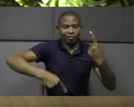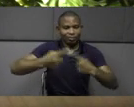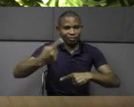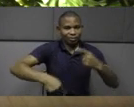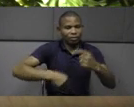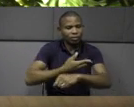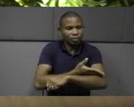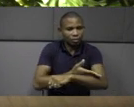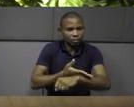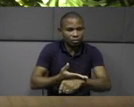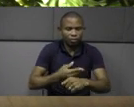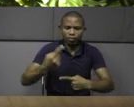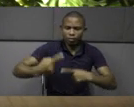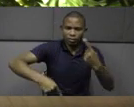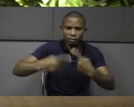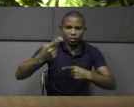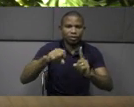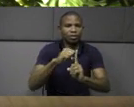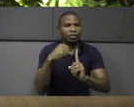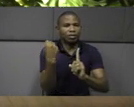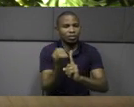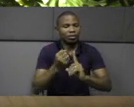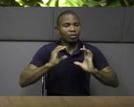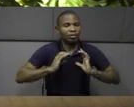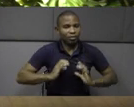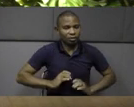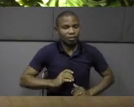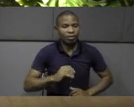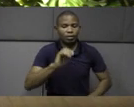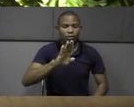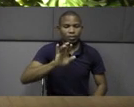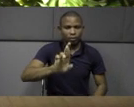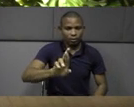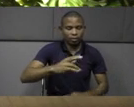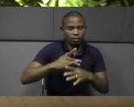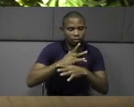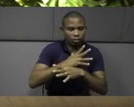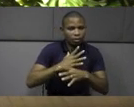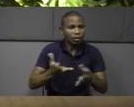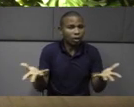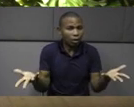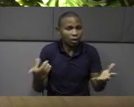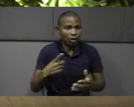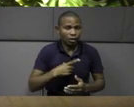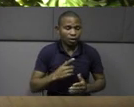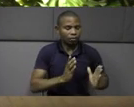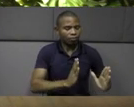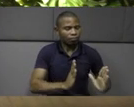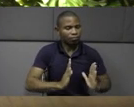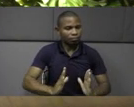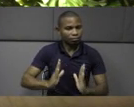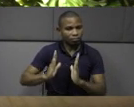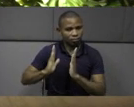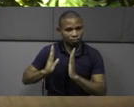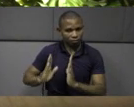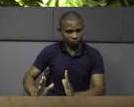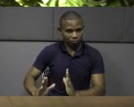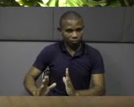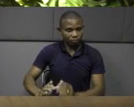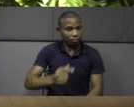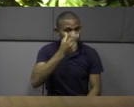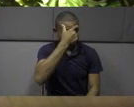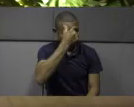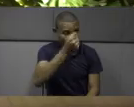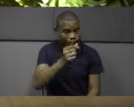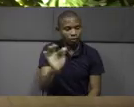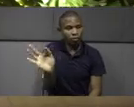com a sociedade civil tão obesidades hoje se organiza muito a partir da academia dos espaços